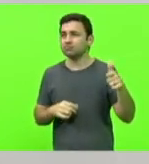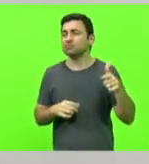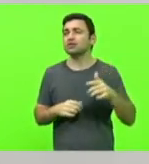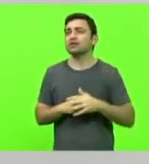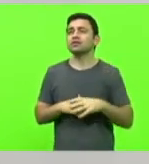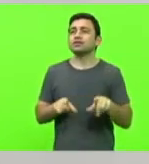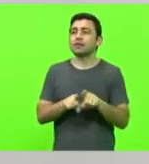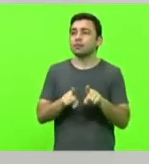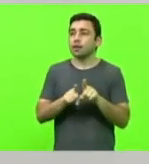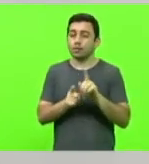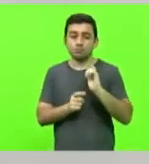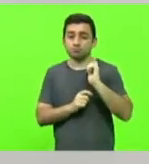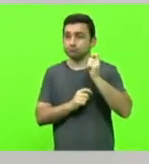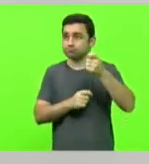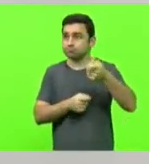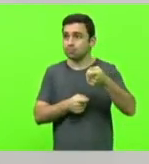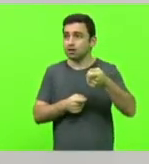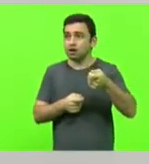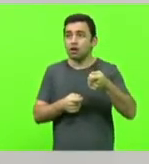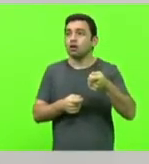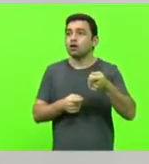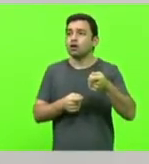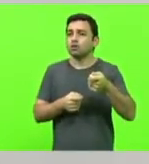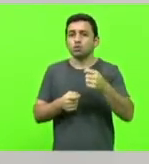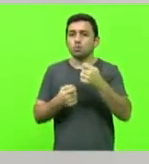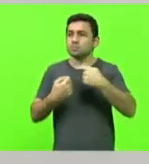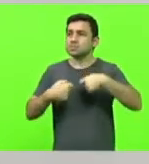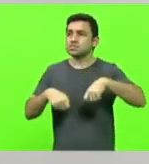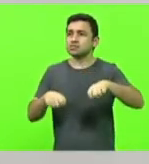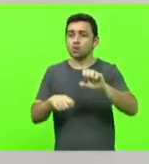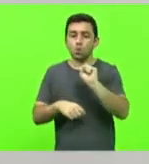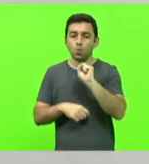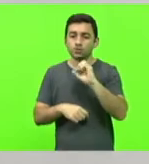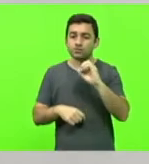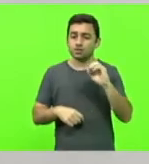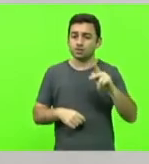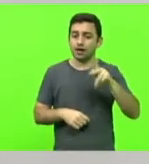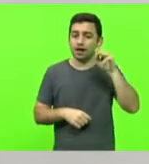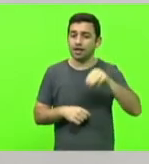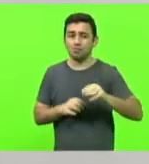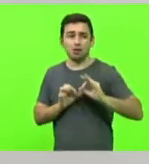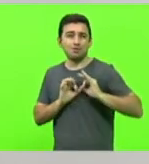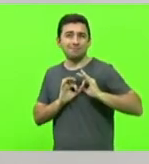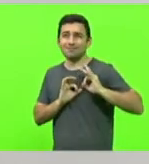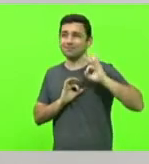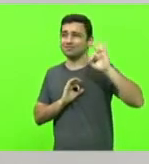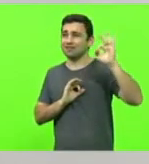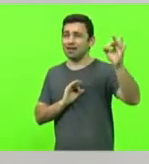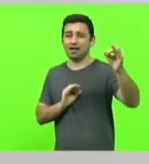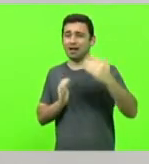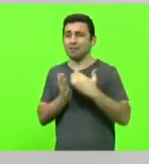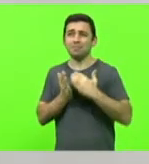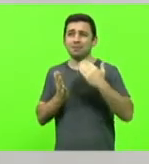mesmo o pescado não precisa viajar mais do que 800 quilômetros para chegar no mais longe rincão do estado de Santa Catarina.